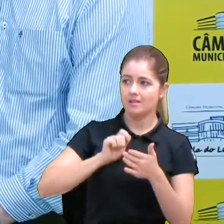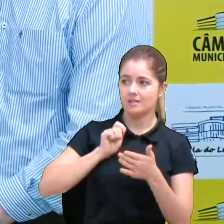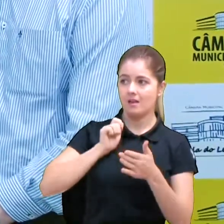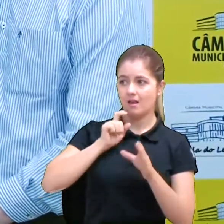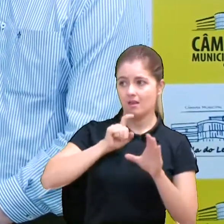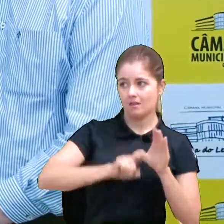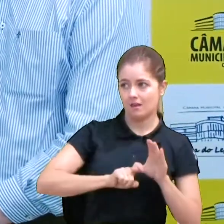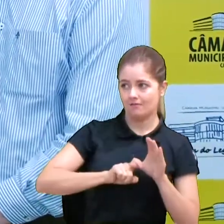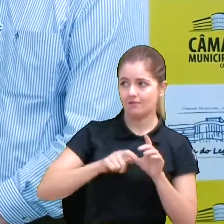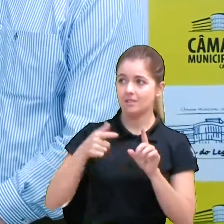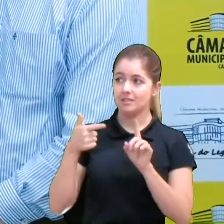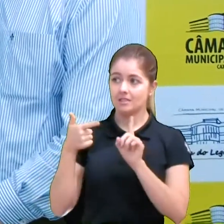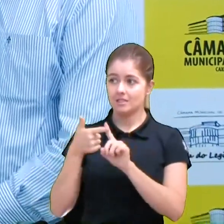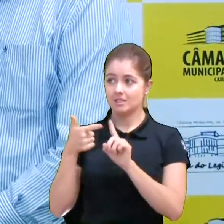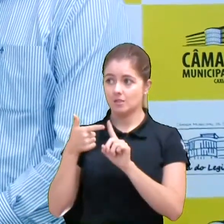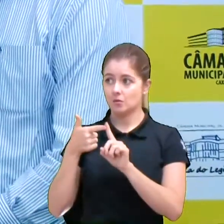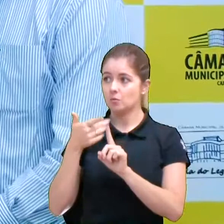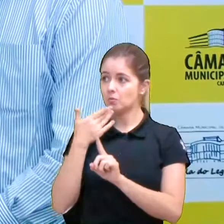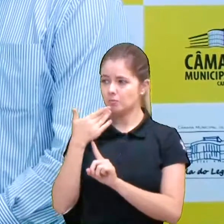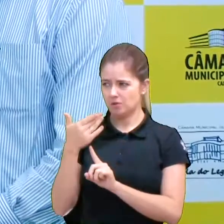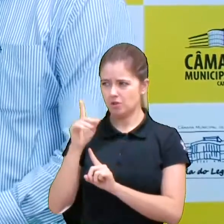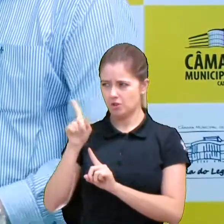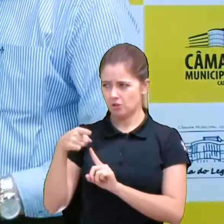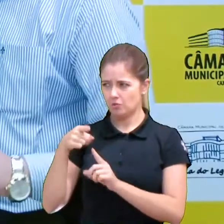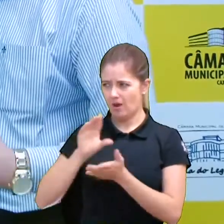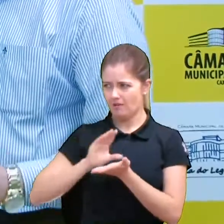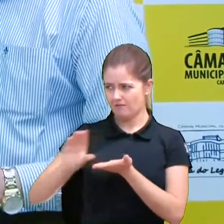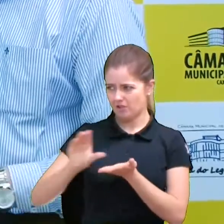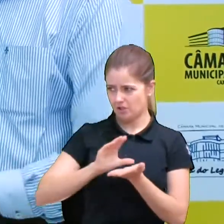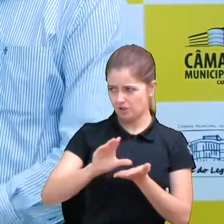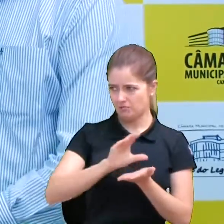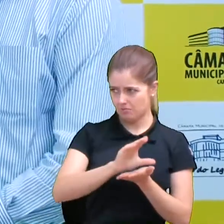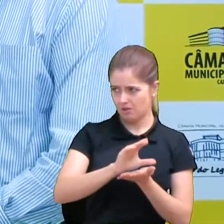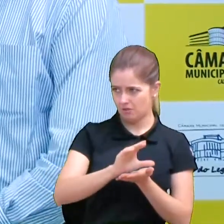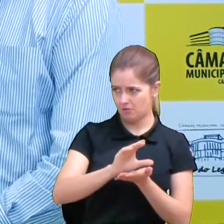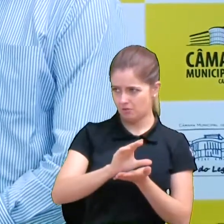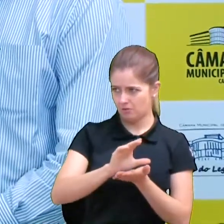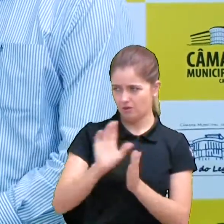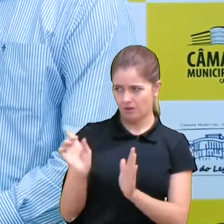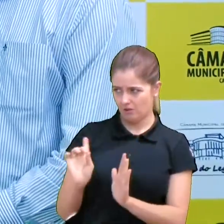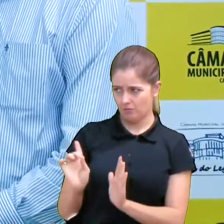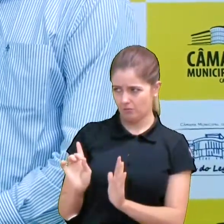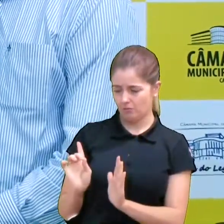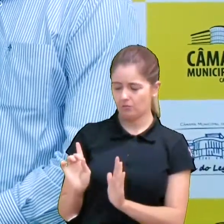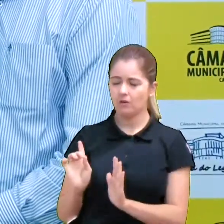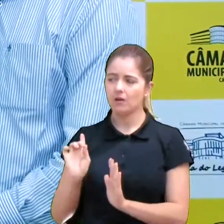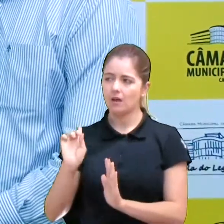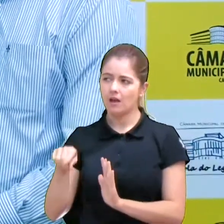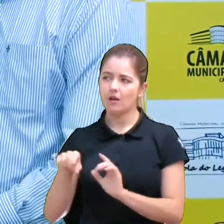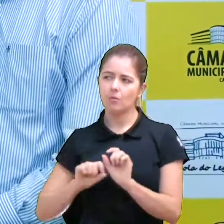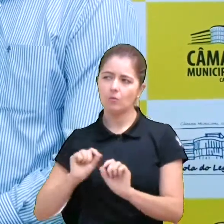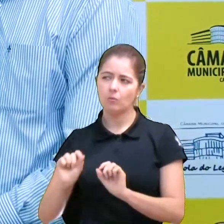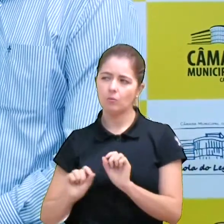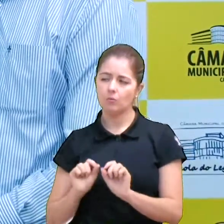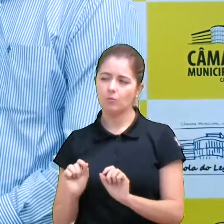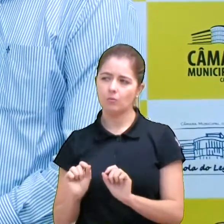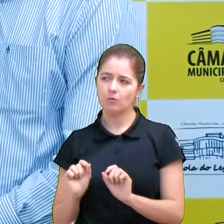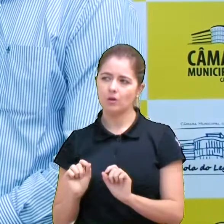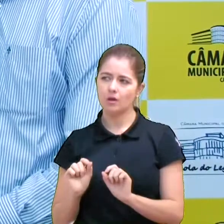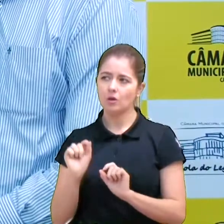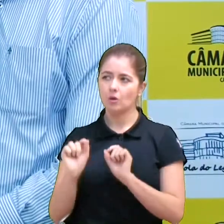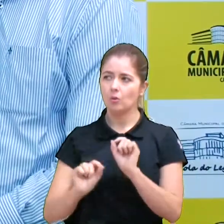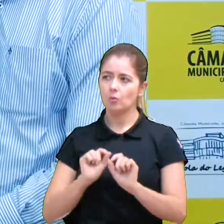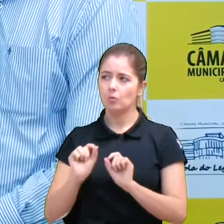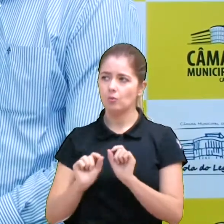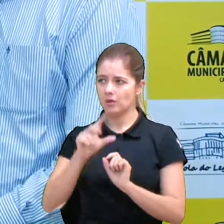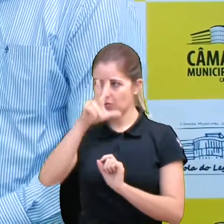É isso mesmo, vereador? Não? Este segundo é no mesmo teor, mas é sobre o que o município vai